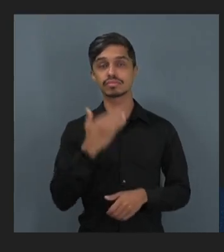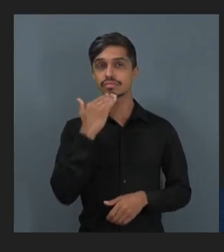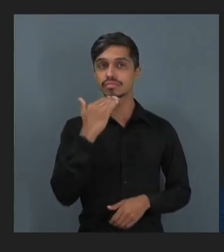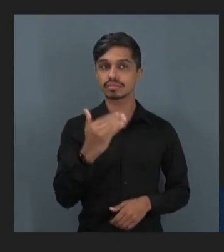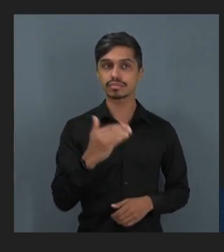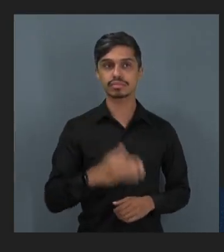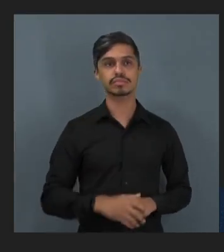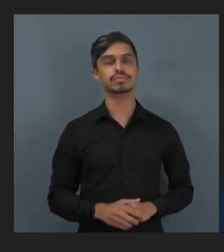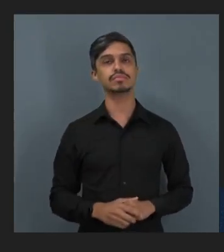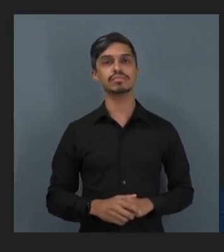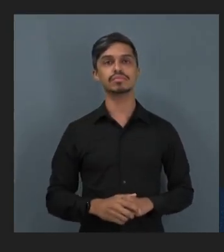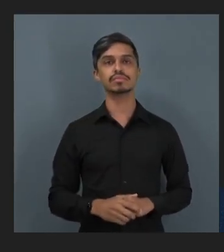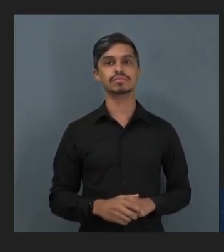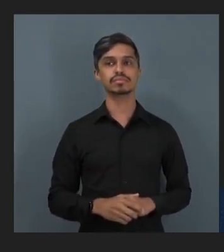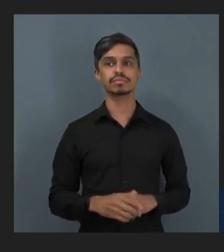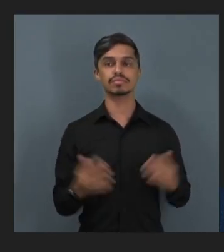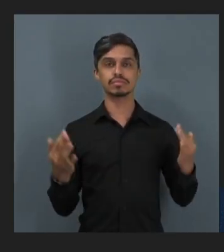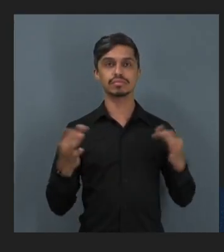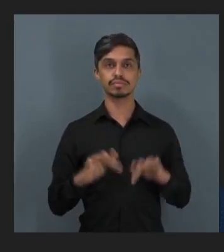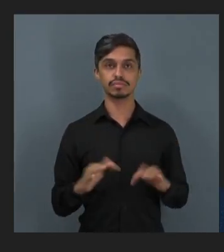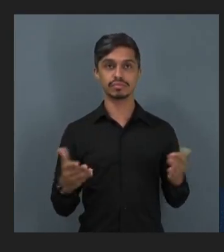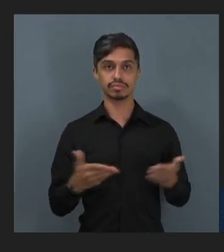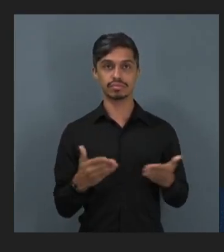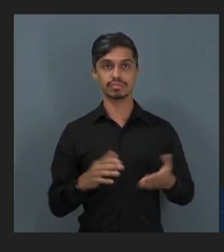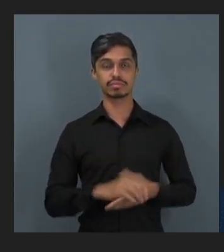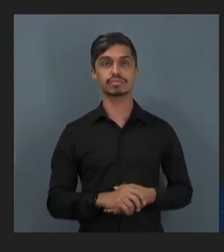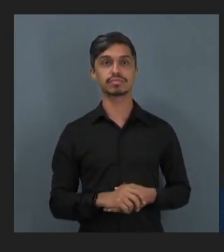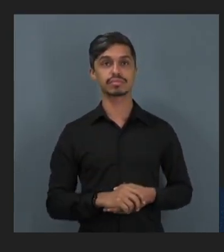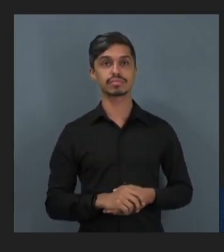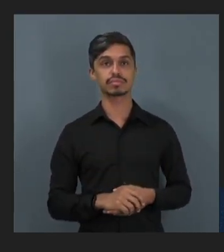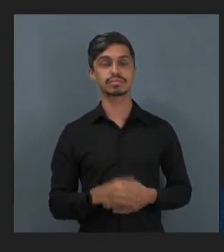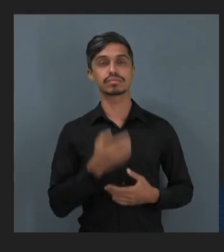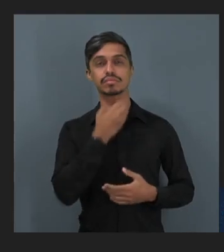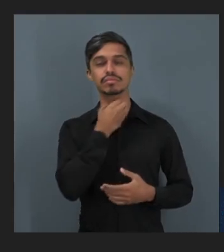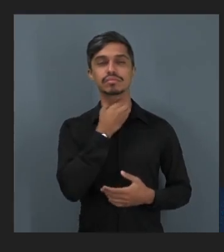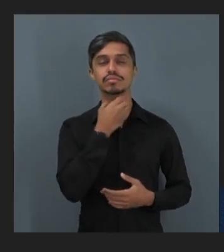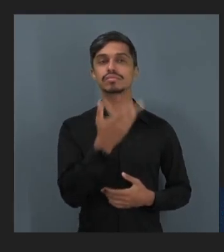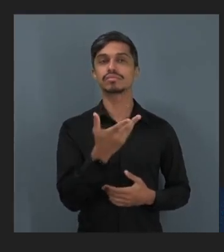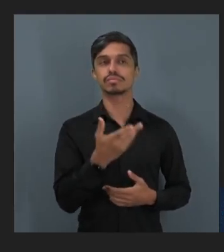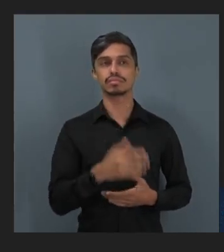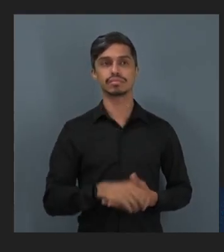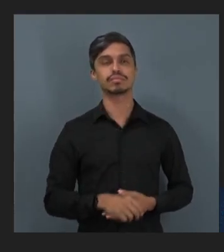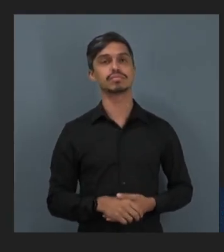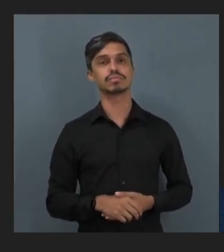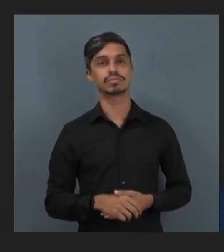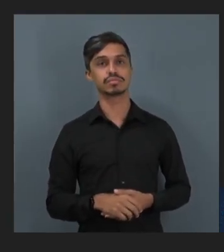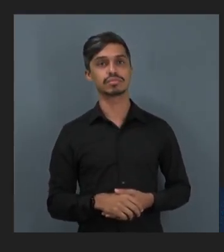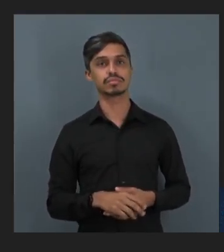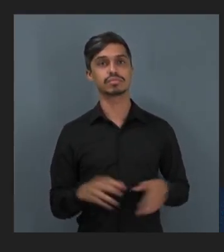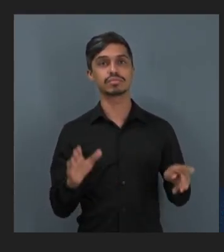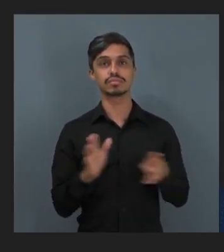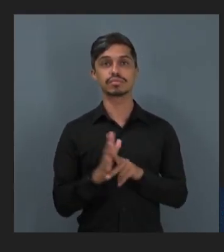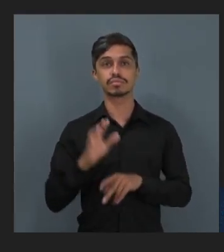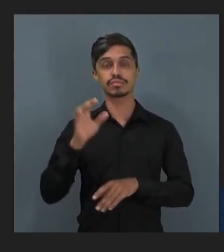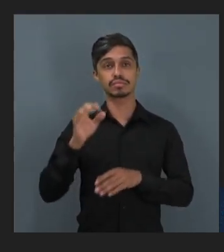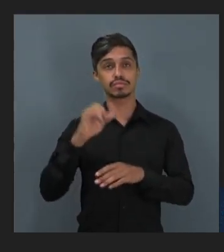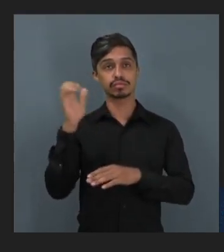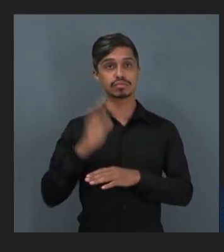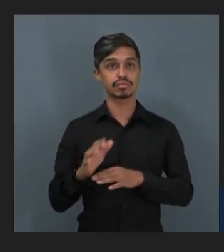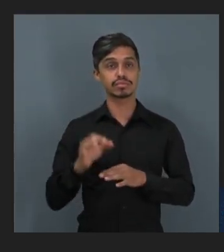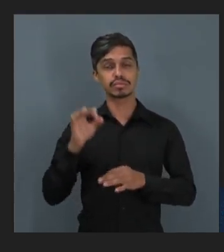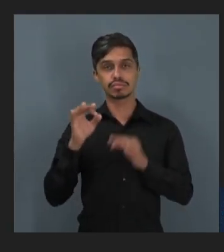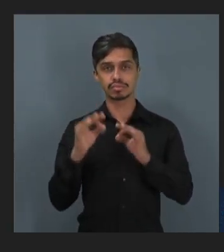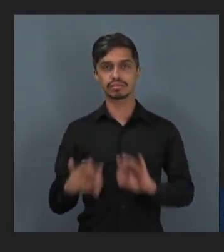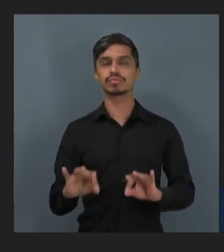apelo, encerro esse discurso com desabafo dos brasileiros justos, que